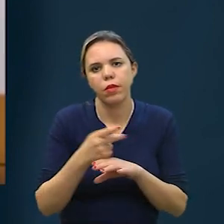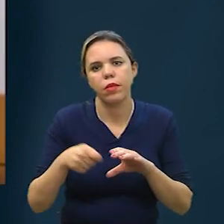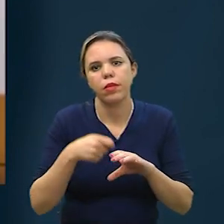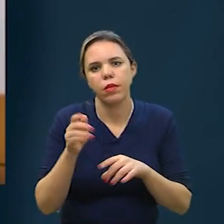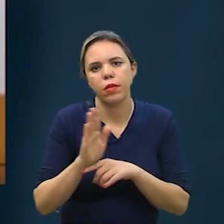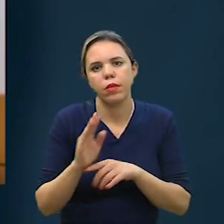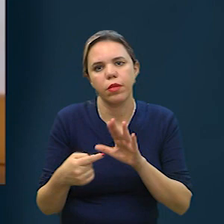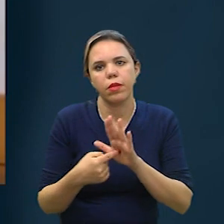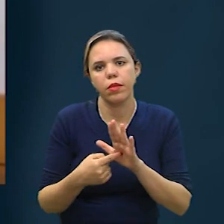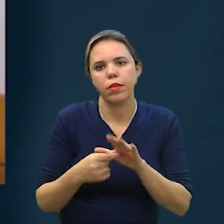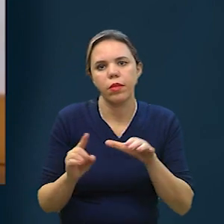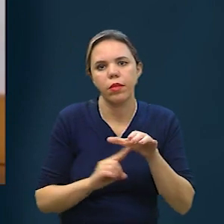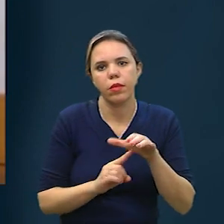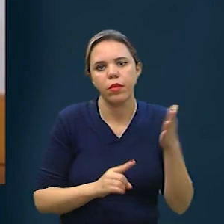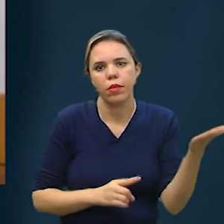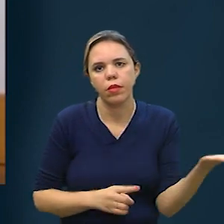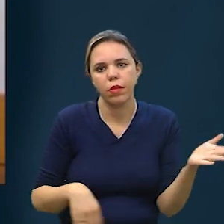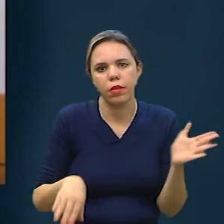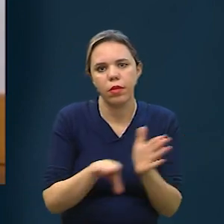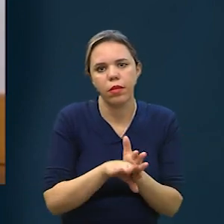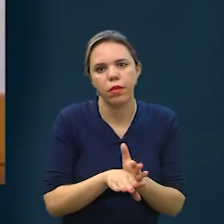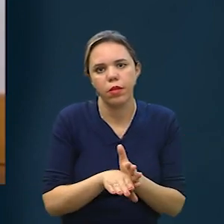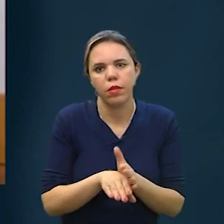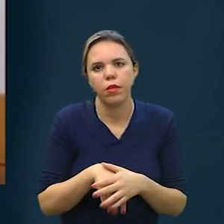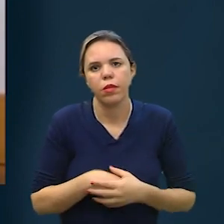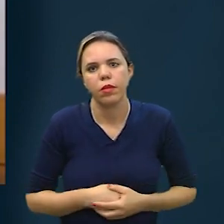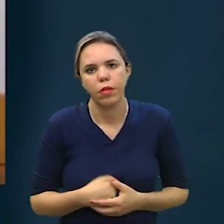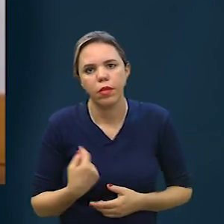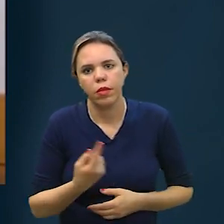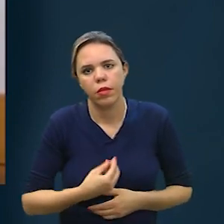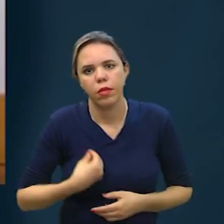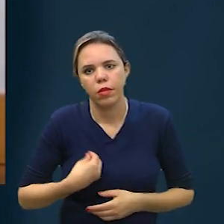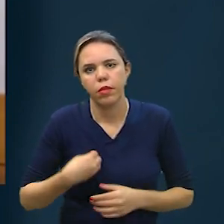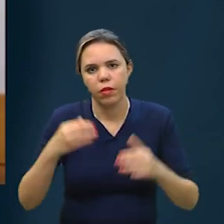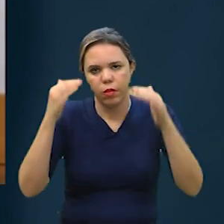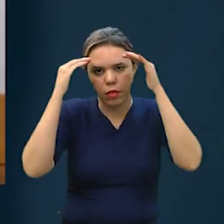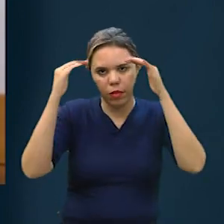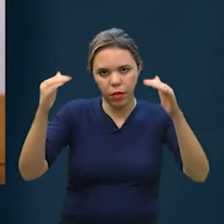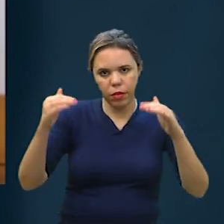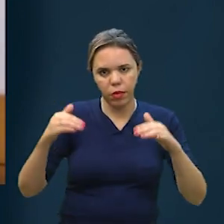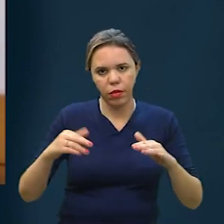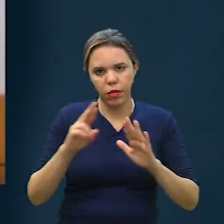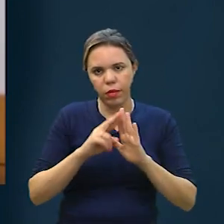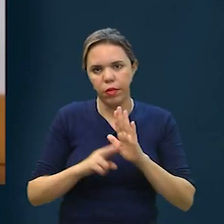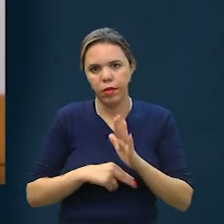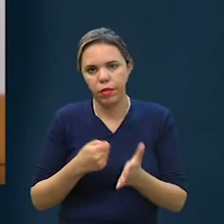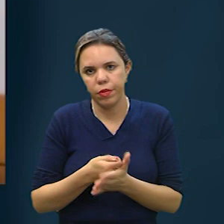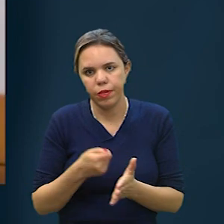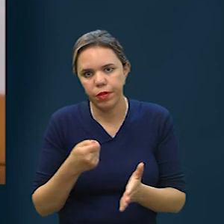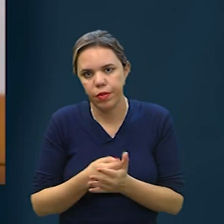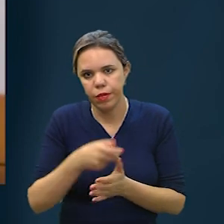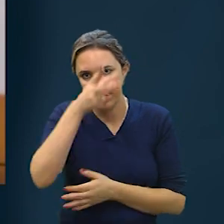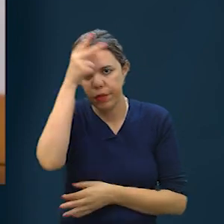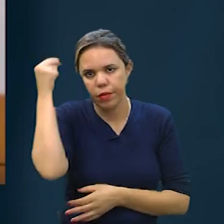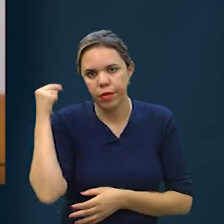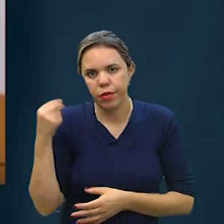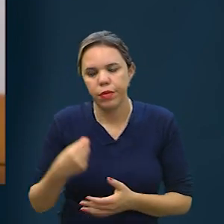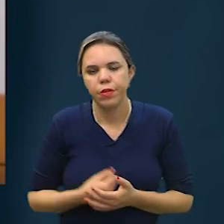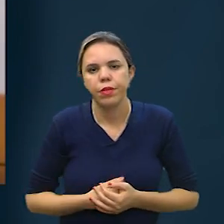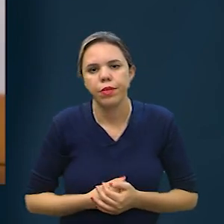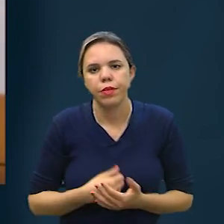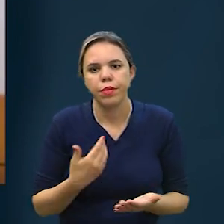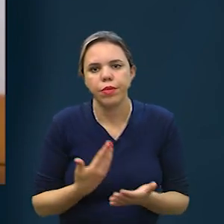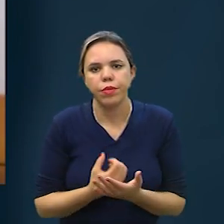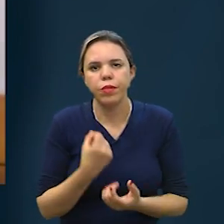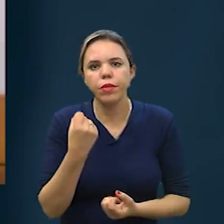um vídeo mostrando para a cliente que, ao chegar no salão, nós estávamos seguindo todas as normas exigidas pela prefeitura, né?